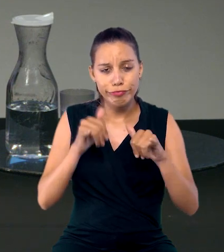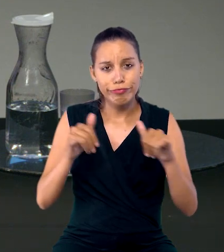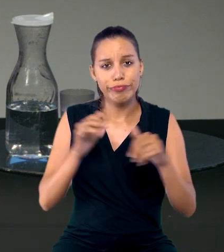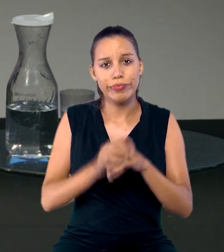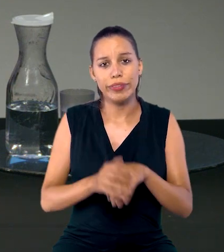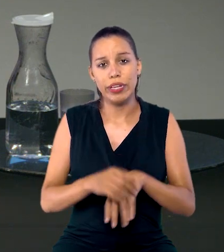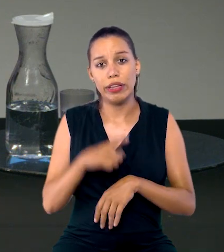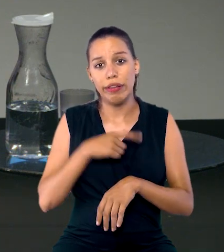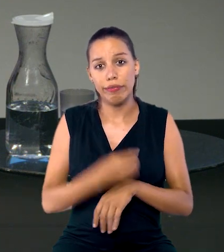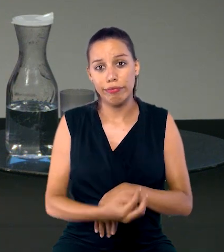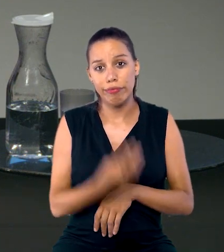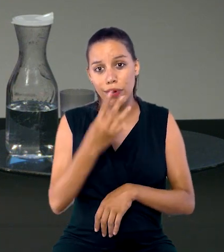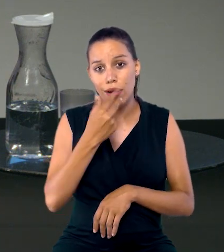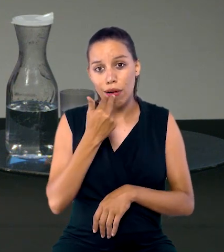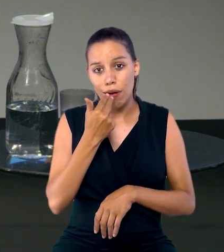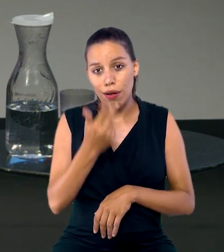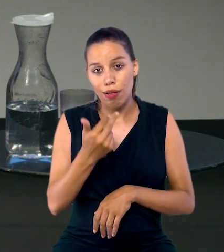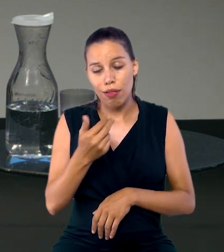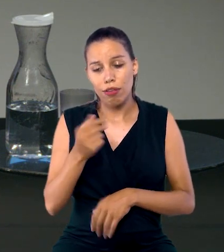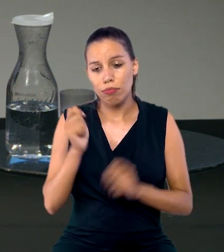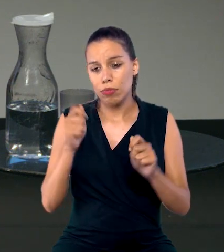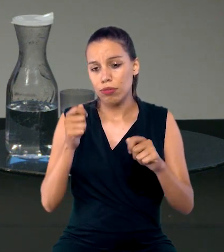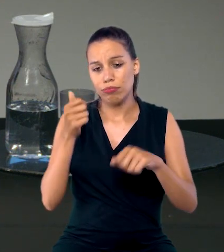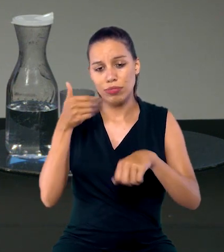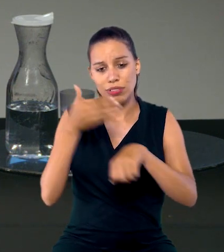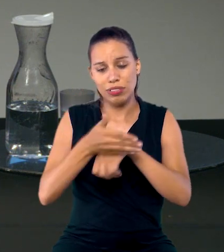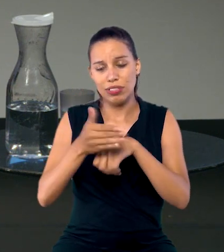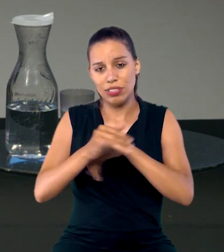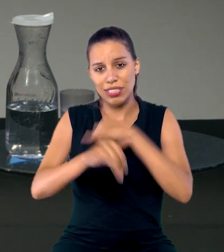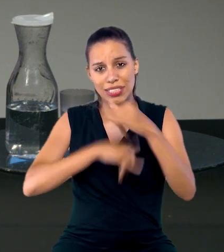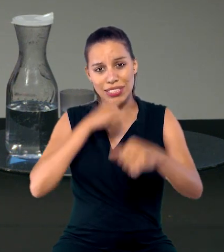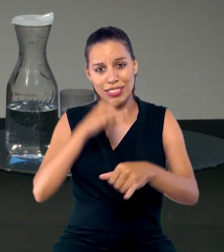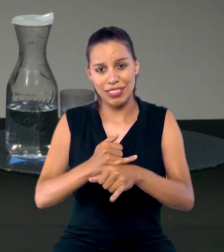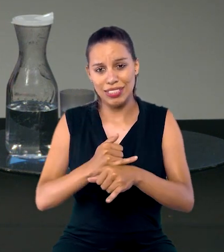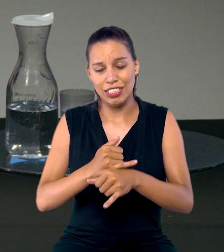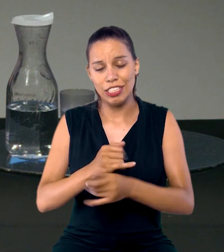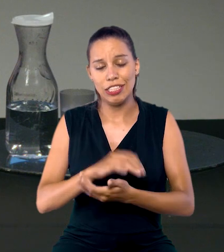mundo, em 3 línguas, acesso gratuito.